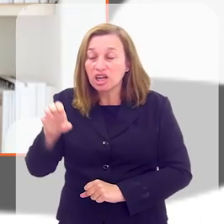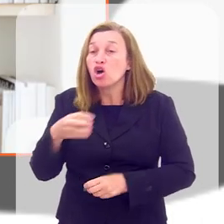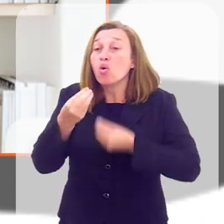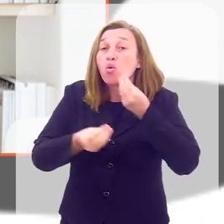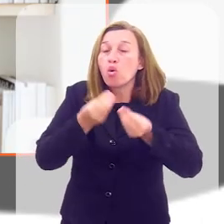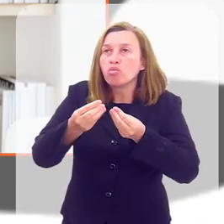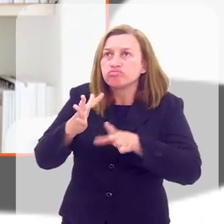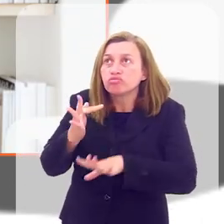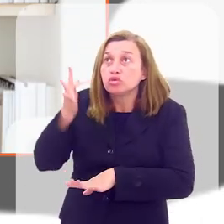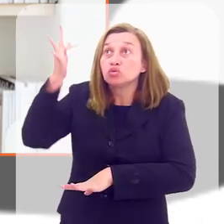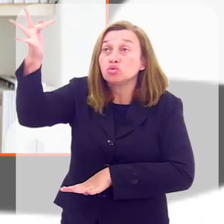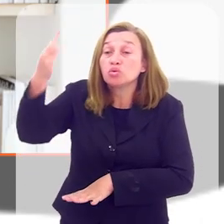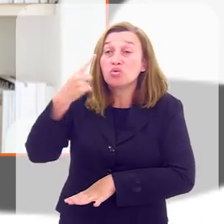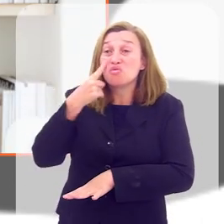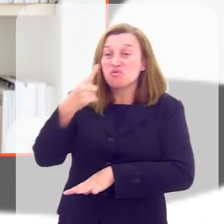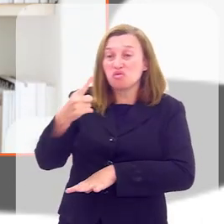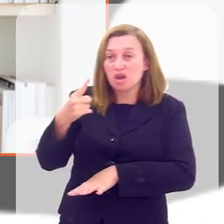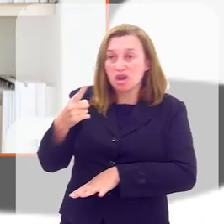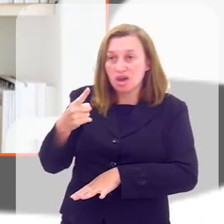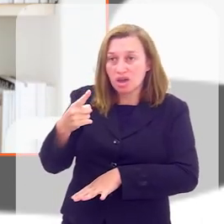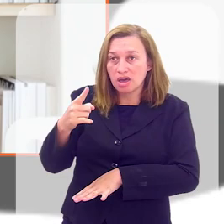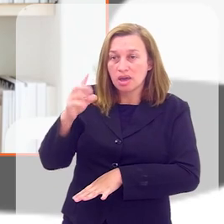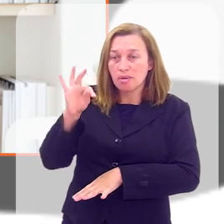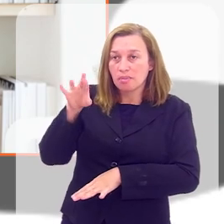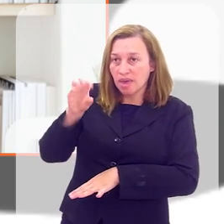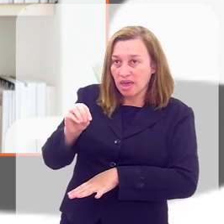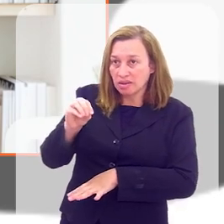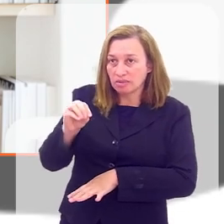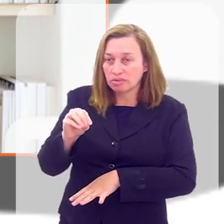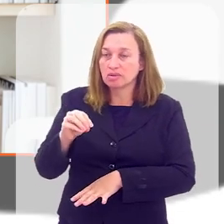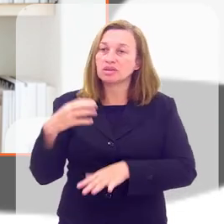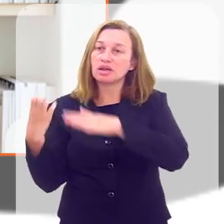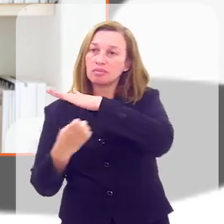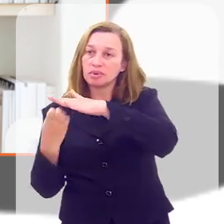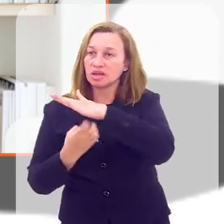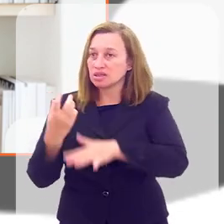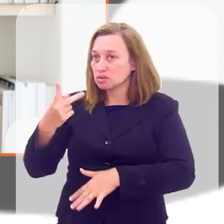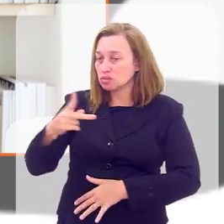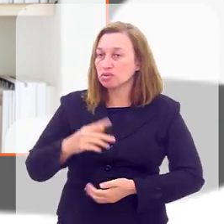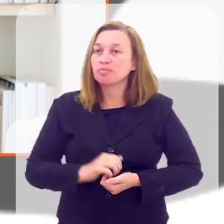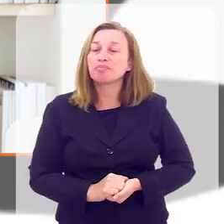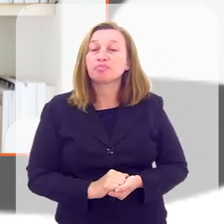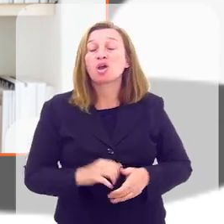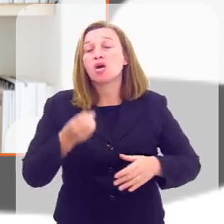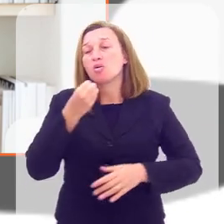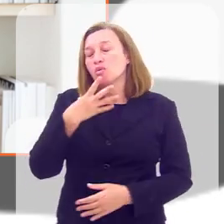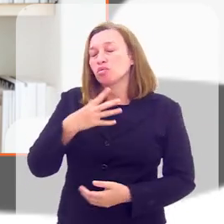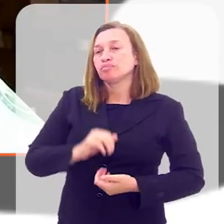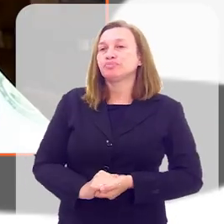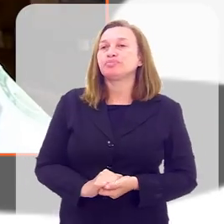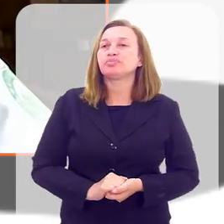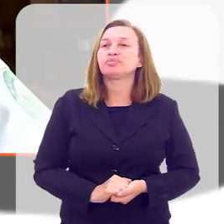como você vê o futuro da construção a partir desse ponto de vista